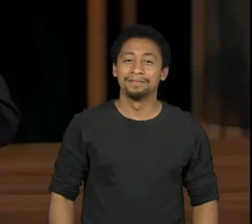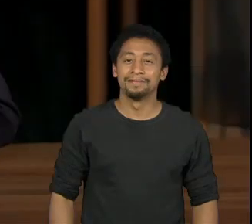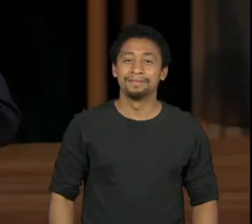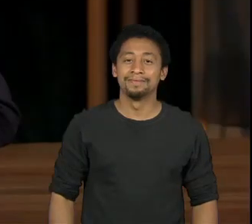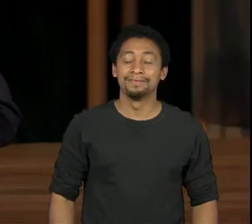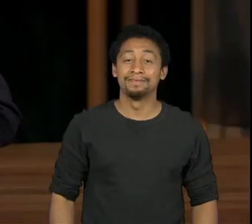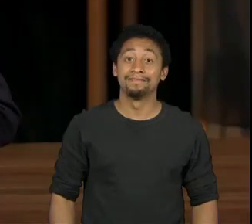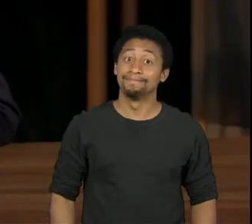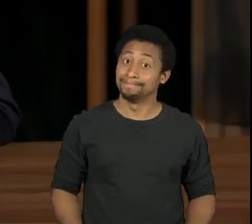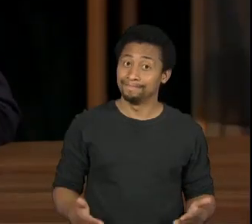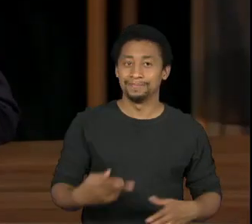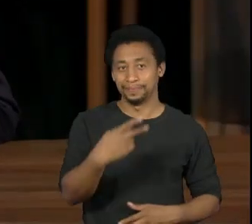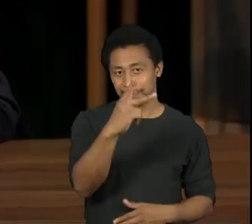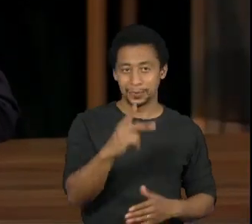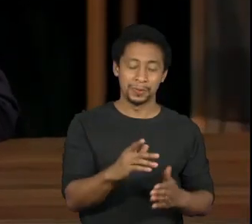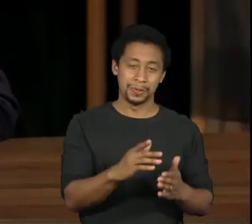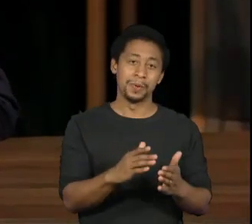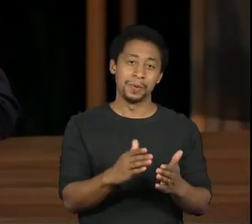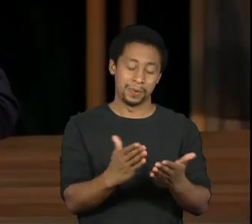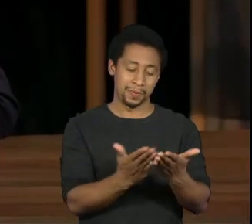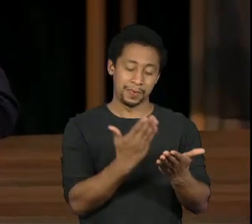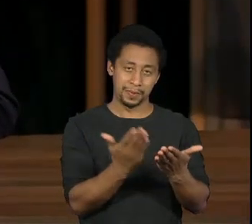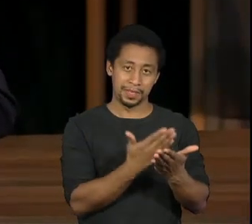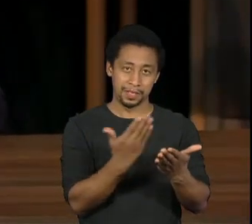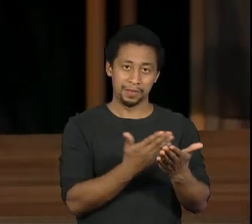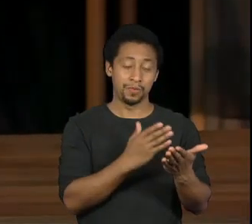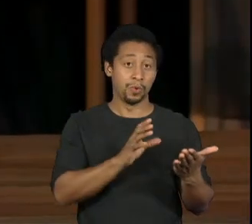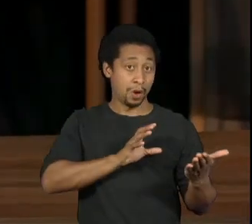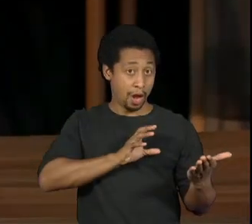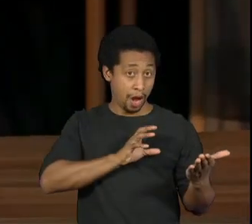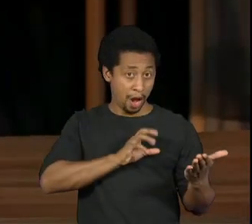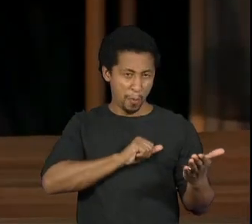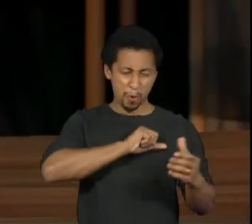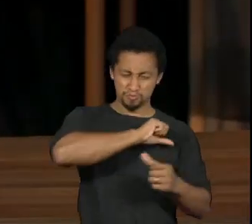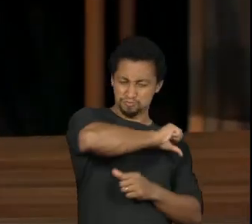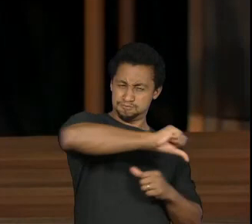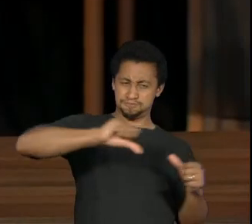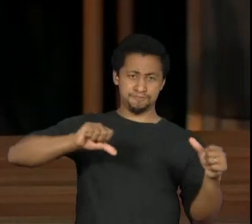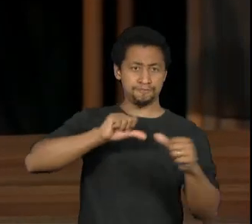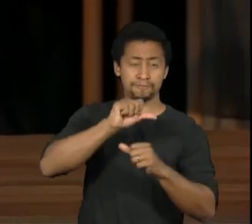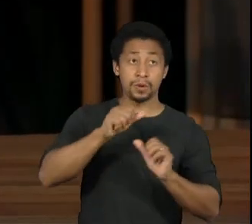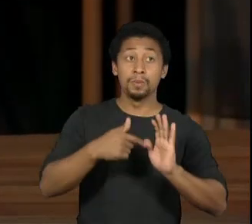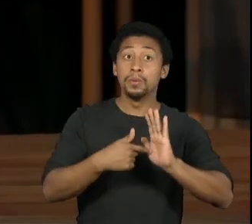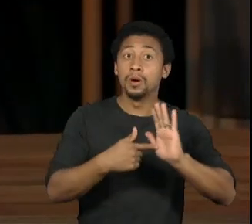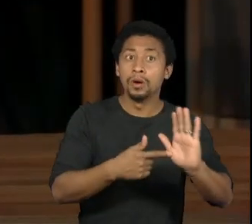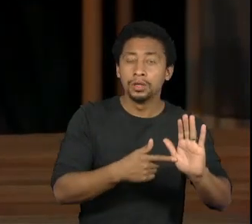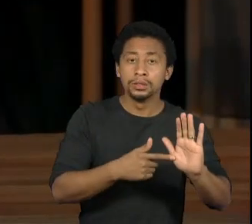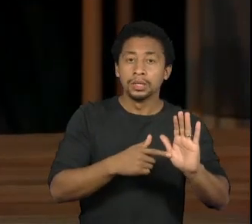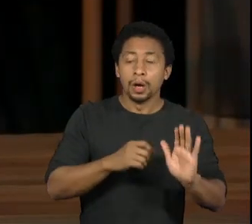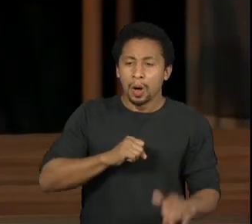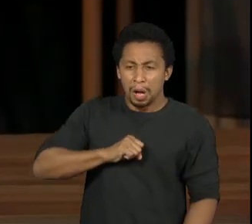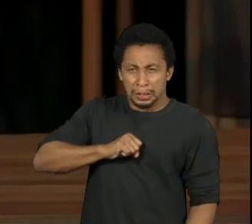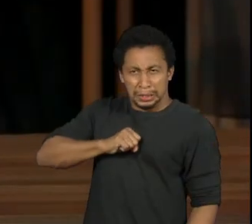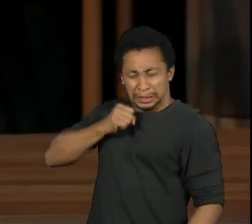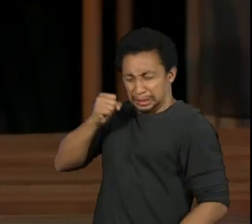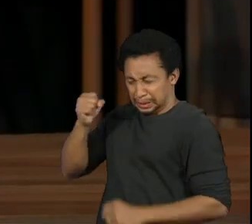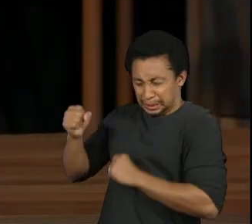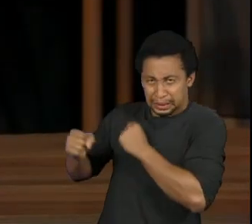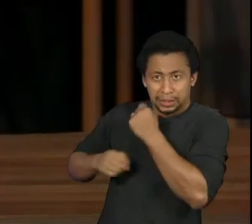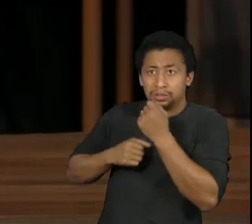e no seu livro O amor como revolução se associa ódio com desamparo